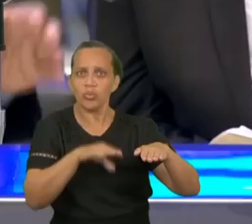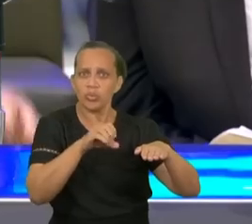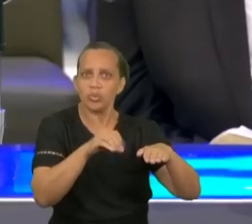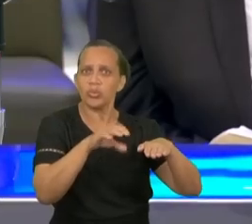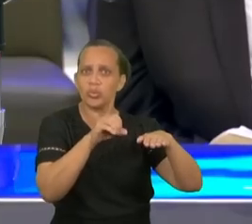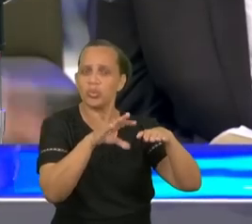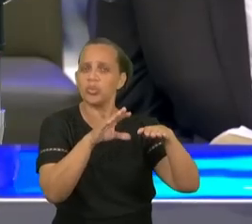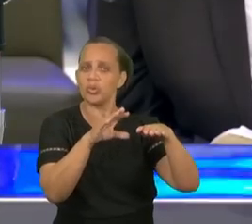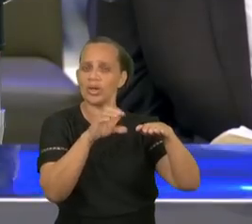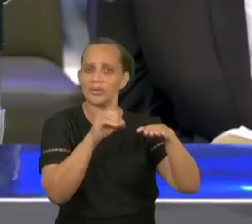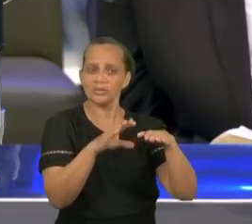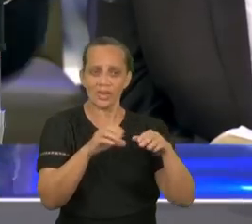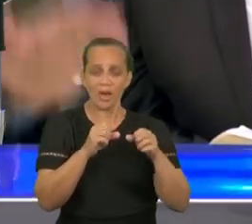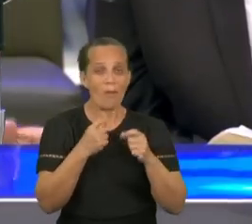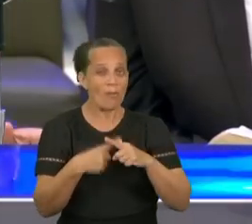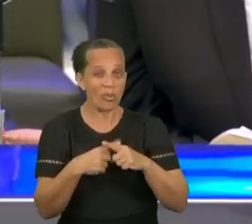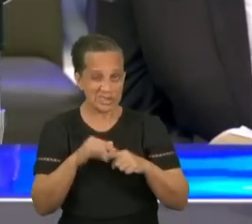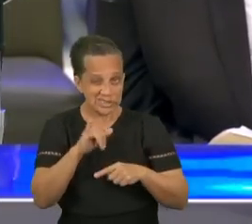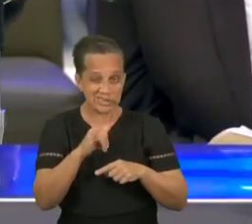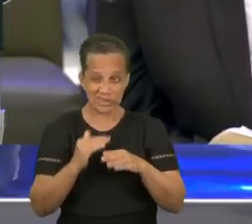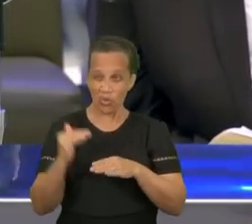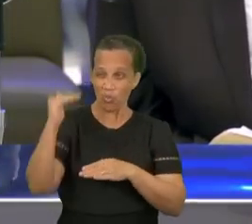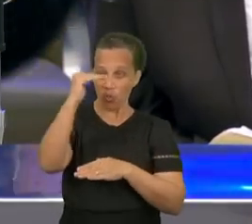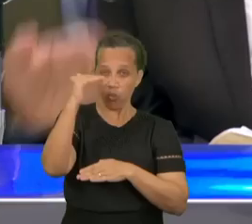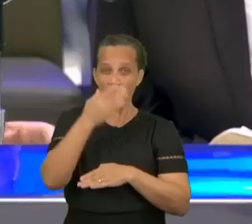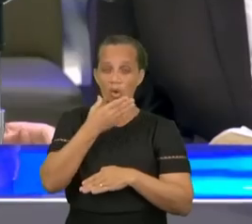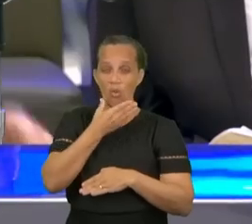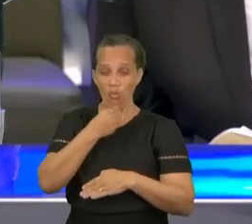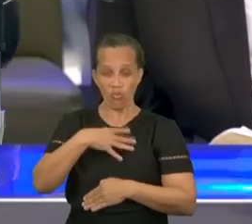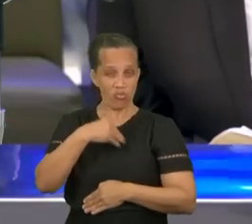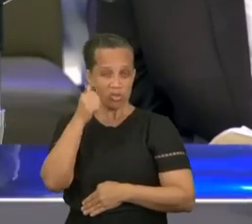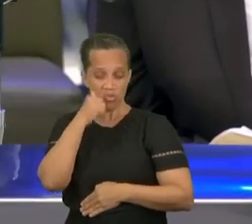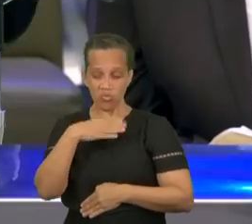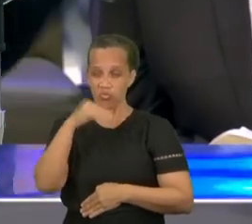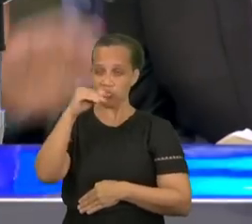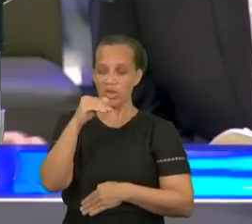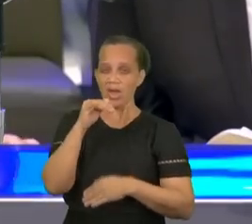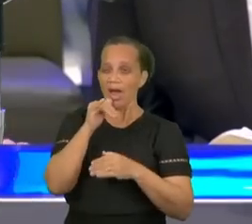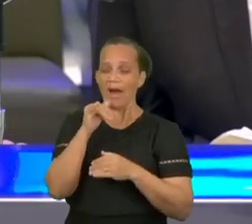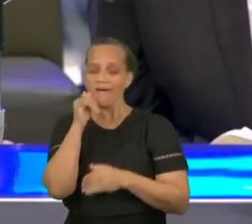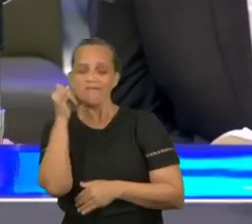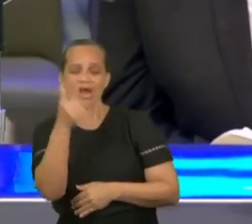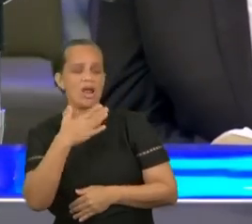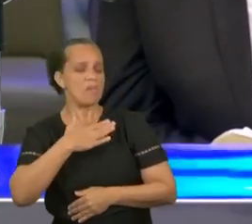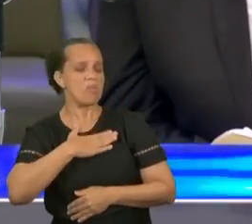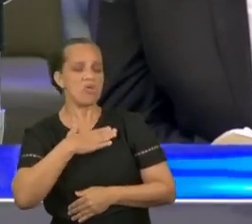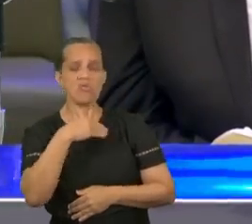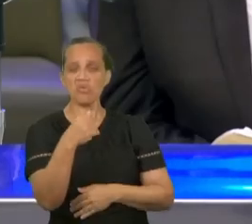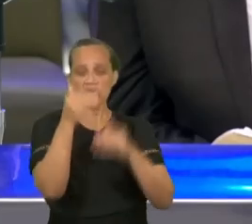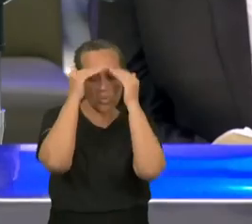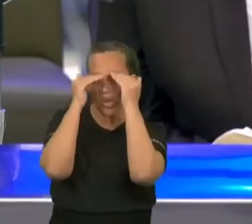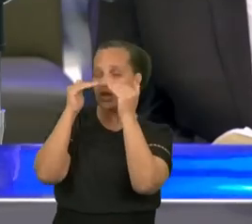fica reclamando meus filhos não me obedecem meus filhos não me respeitam meus filhos não me reverencia Mas você